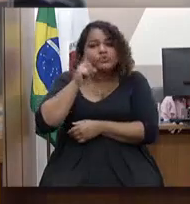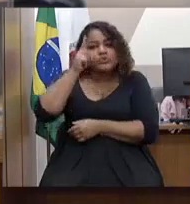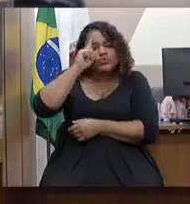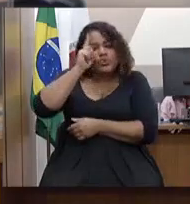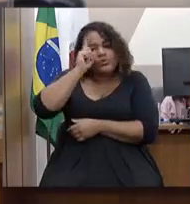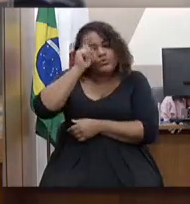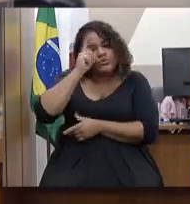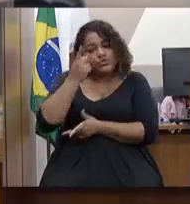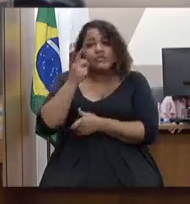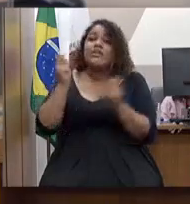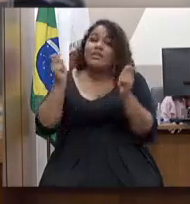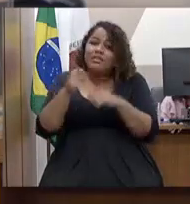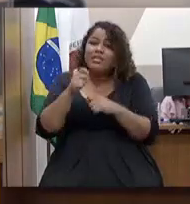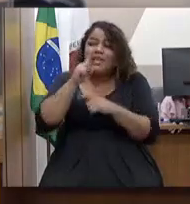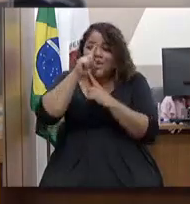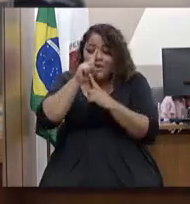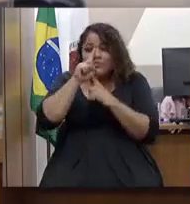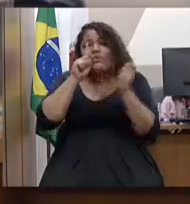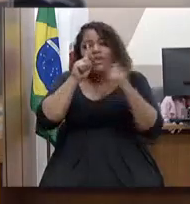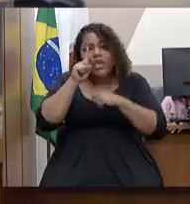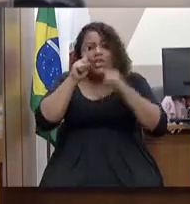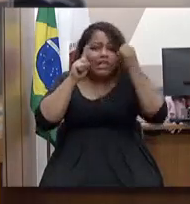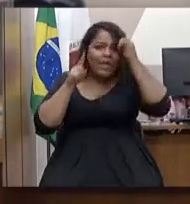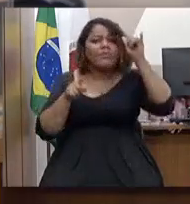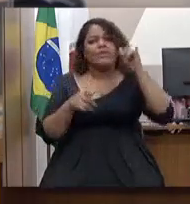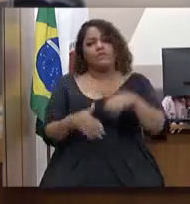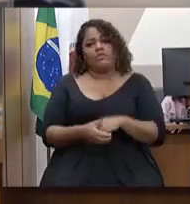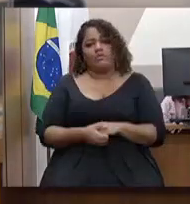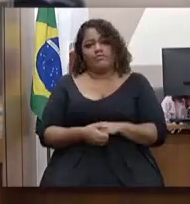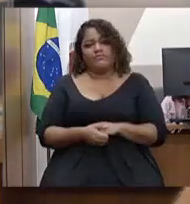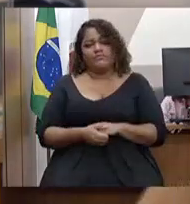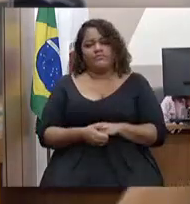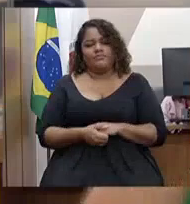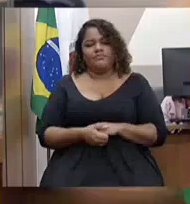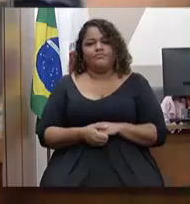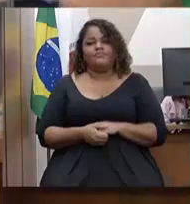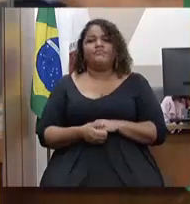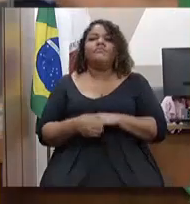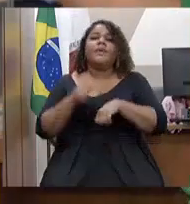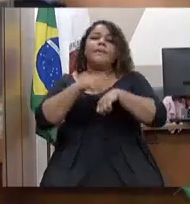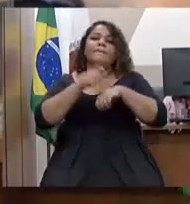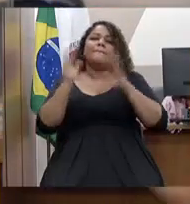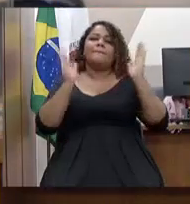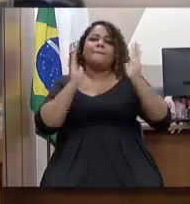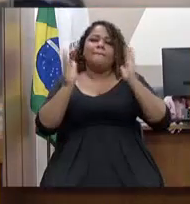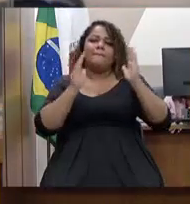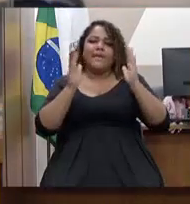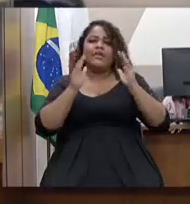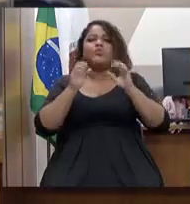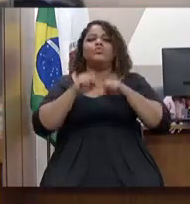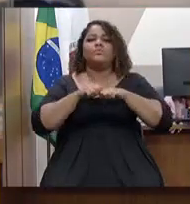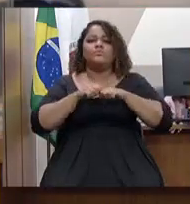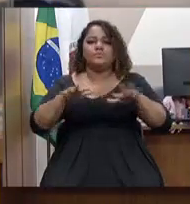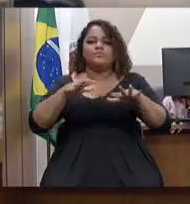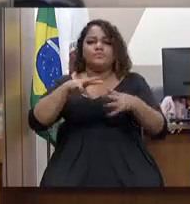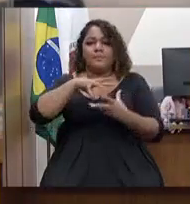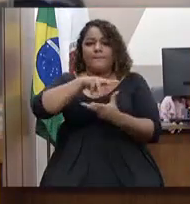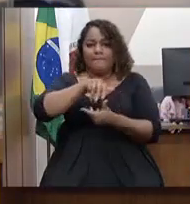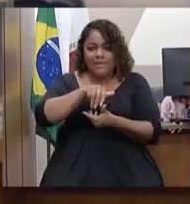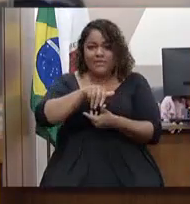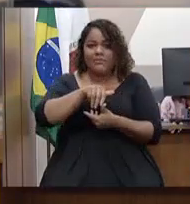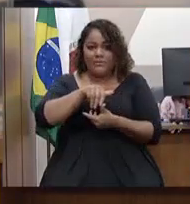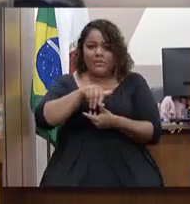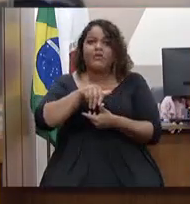bem se durante a pandemia Pessoal foram diminuídos os casos de acidente de trabalho covid-19 deu destaque é um problema que